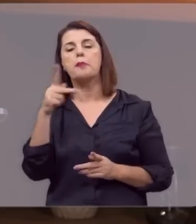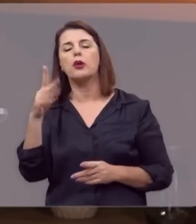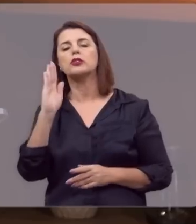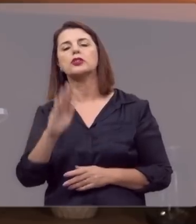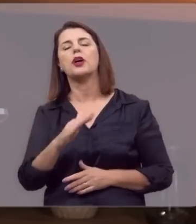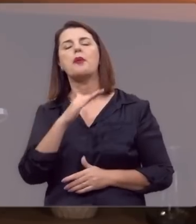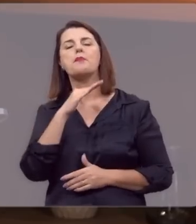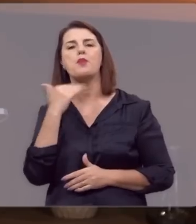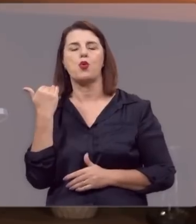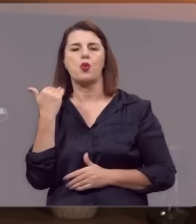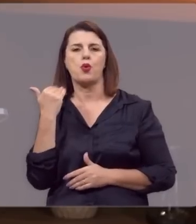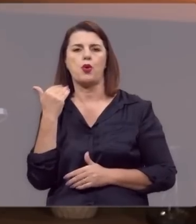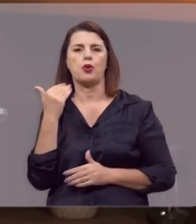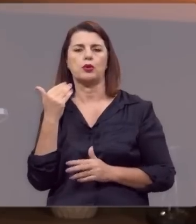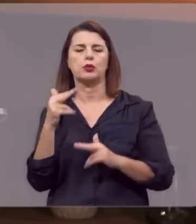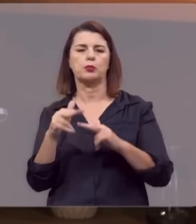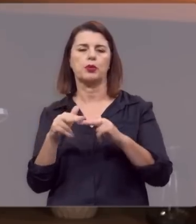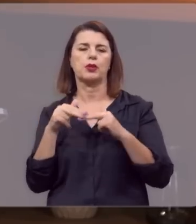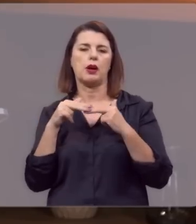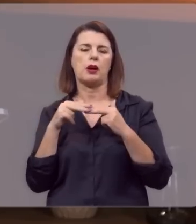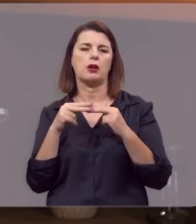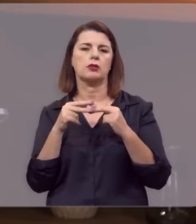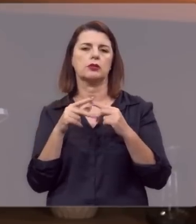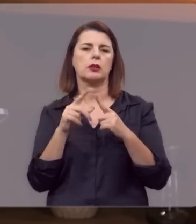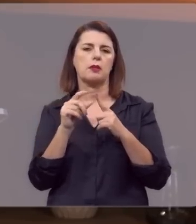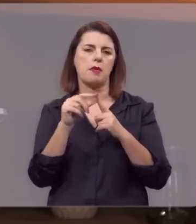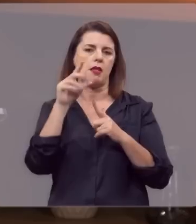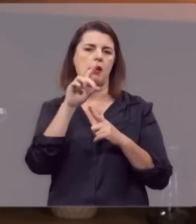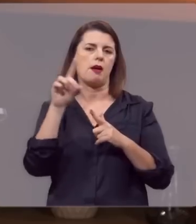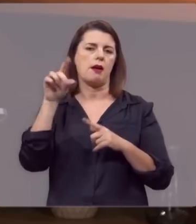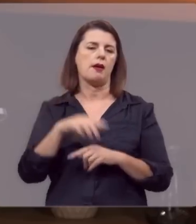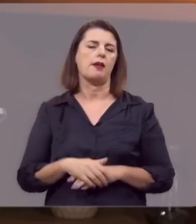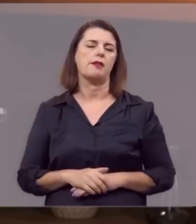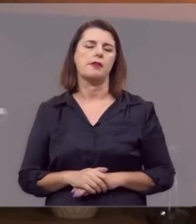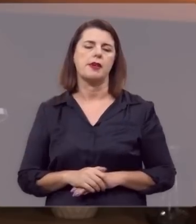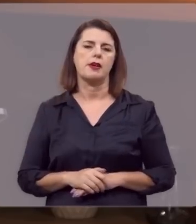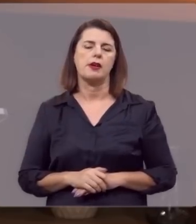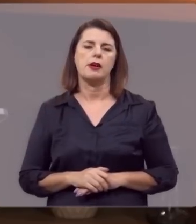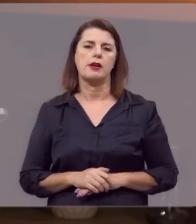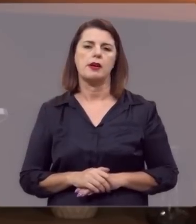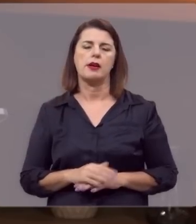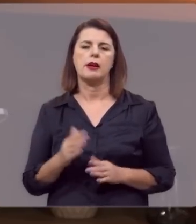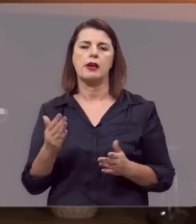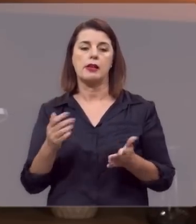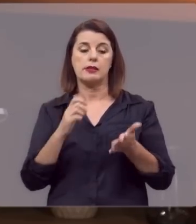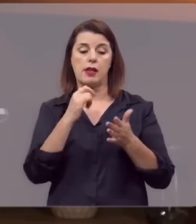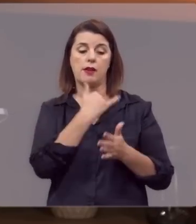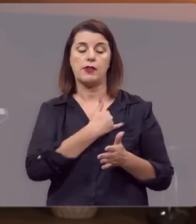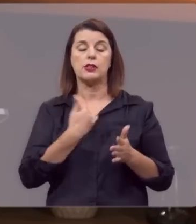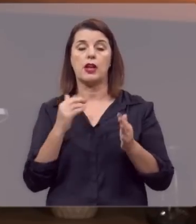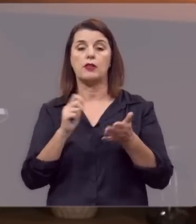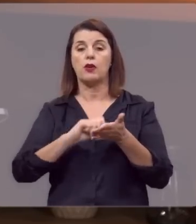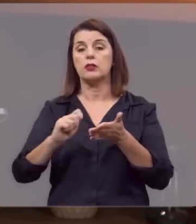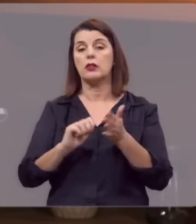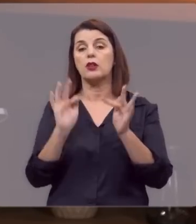pelo viés do martírio. Este evangelho foi escrito no final do primeiro